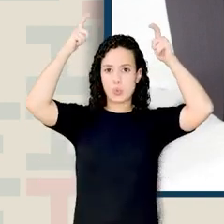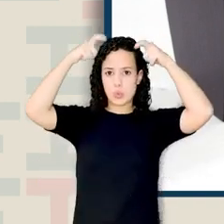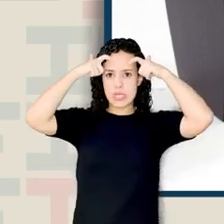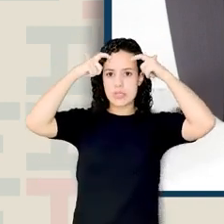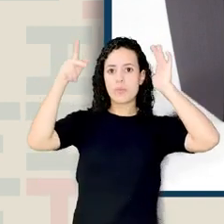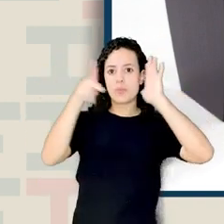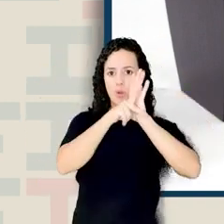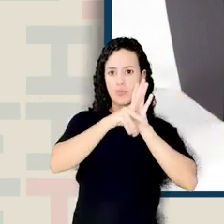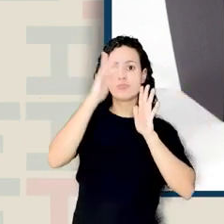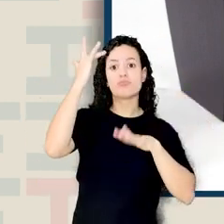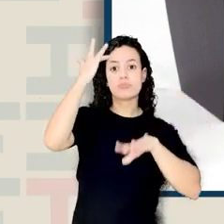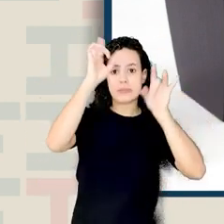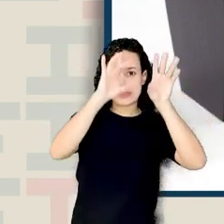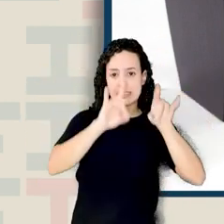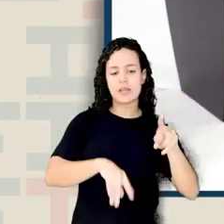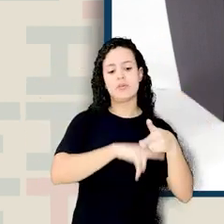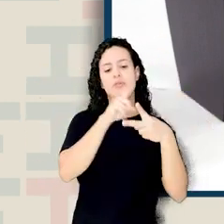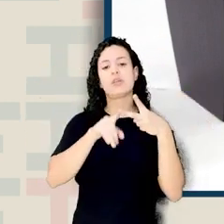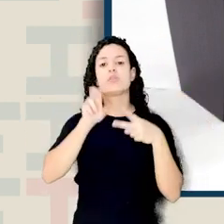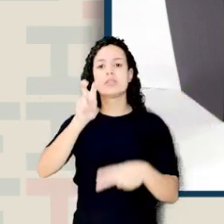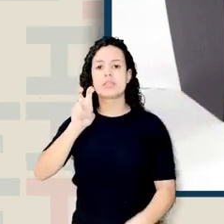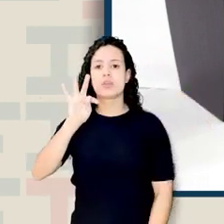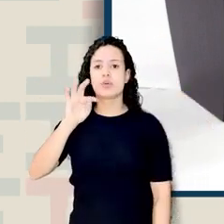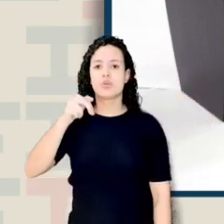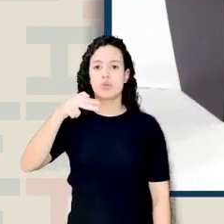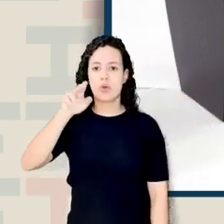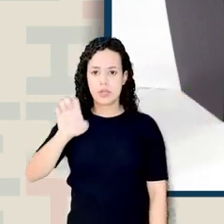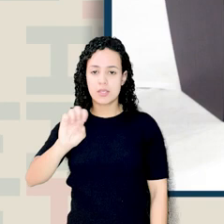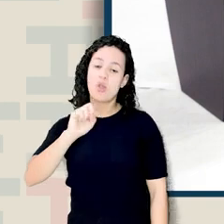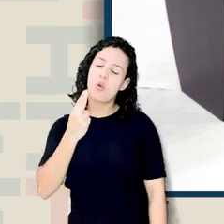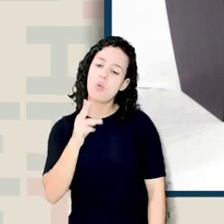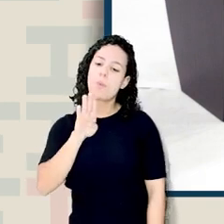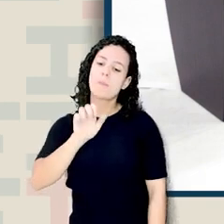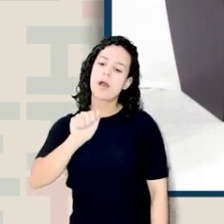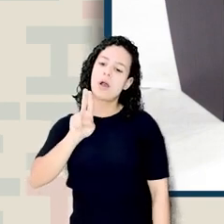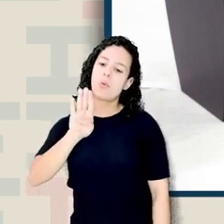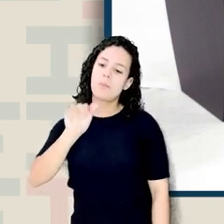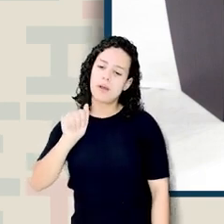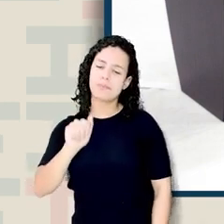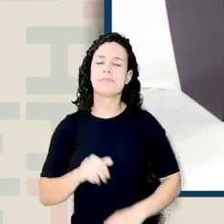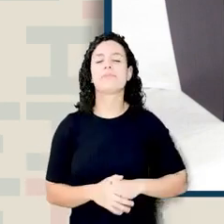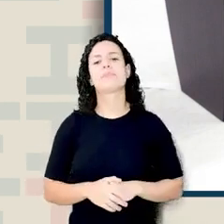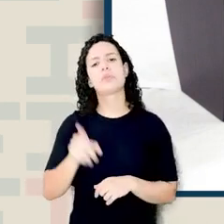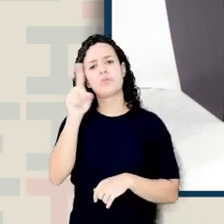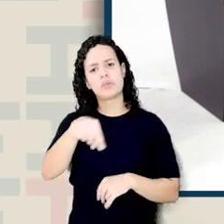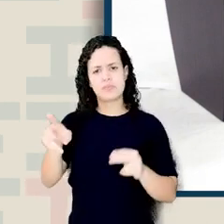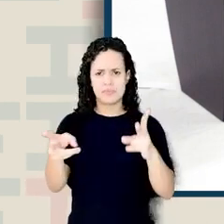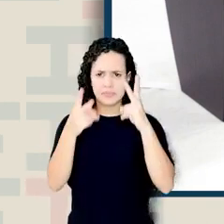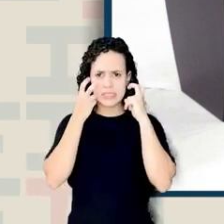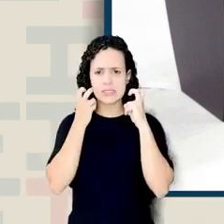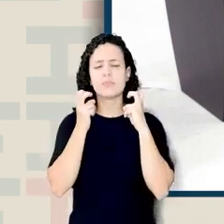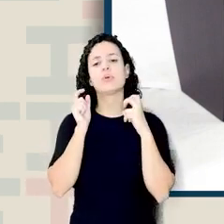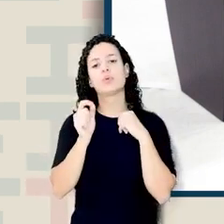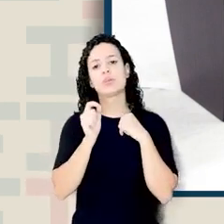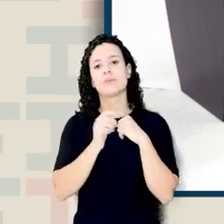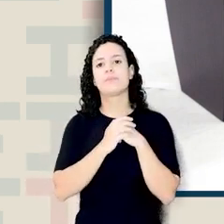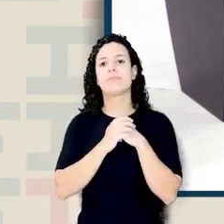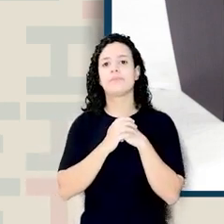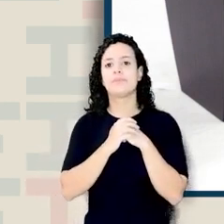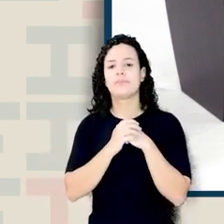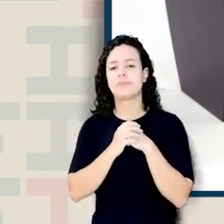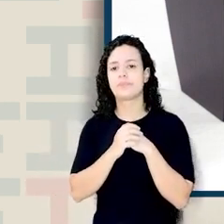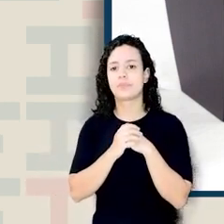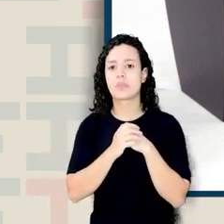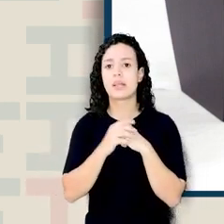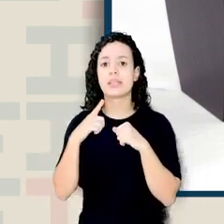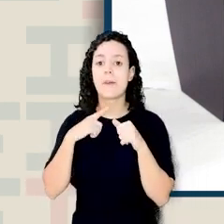e o 5 toques, né? Ou o toque de baobá. E aí vocês vão poder observar que